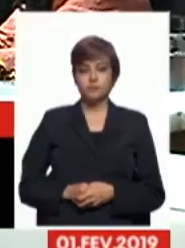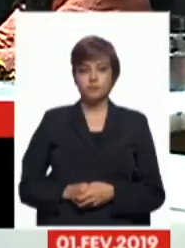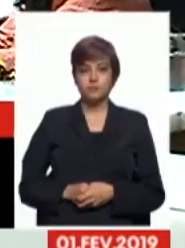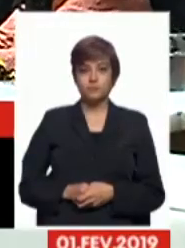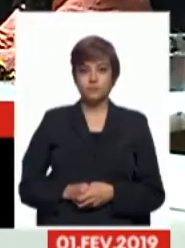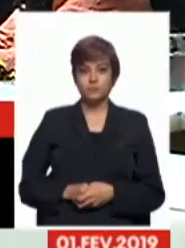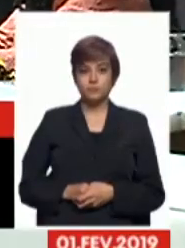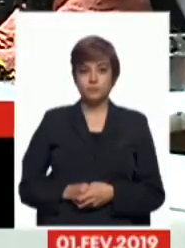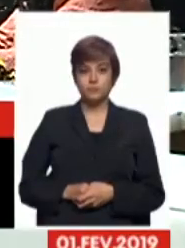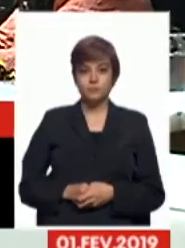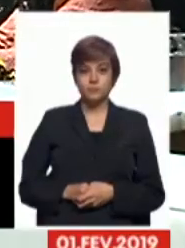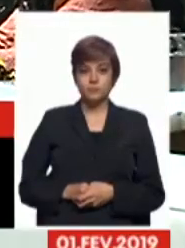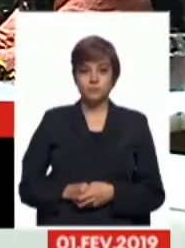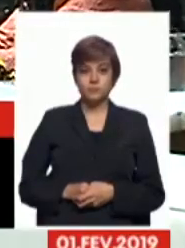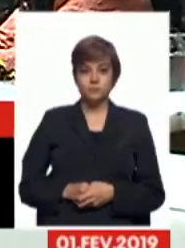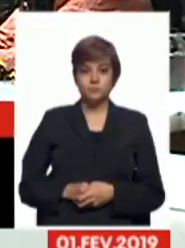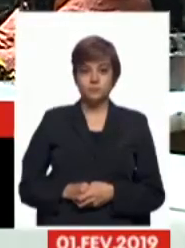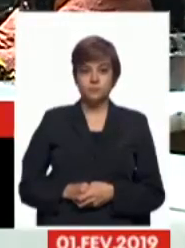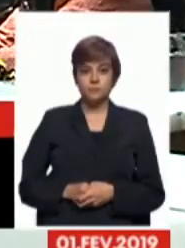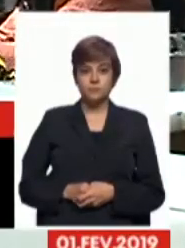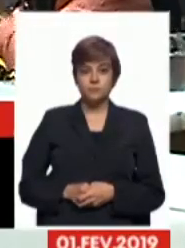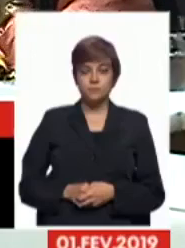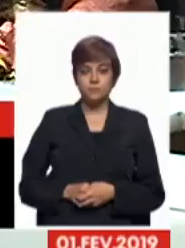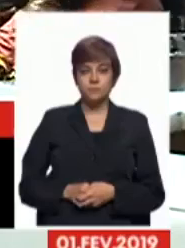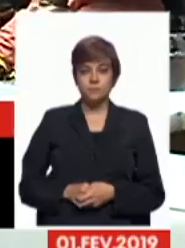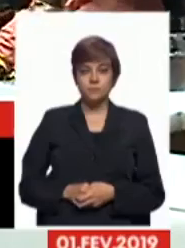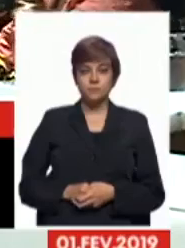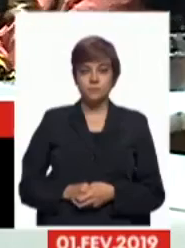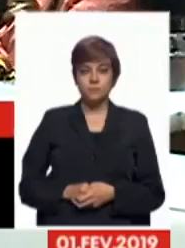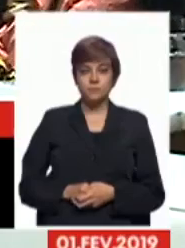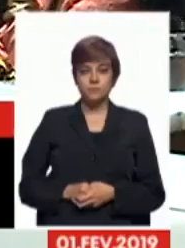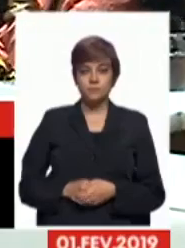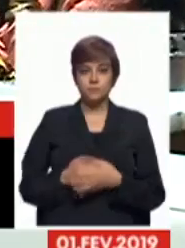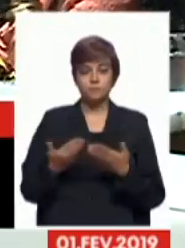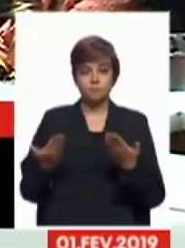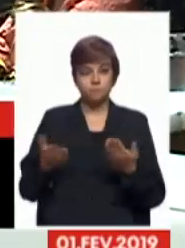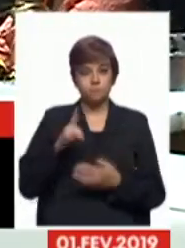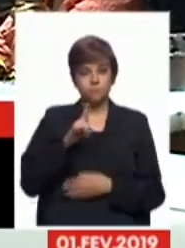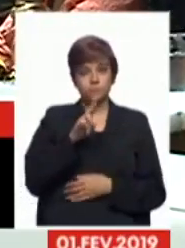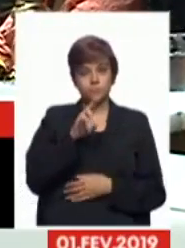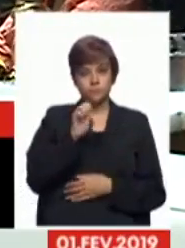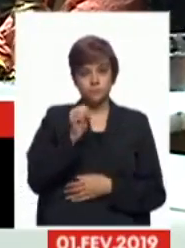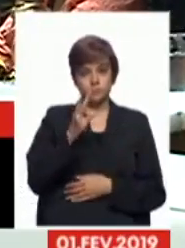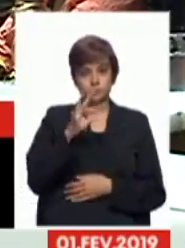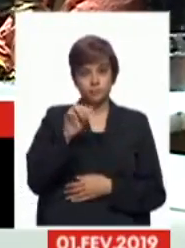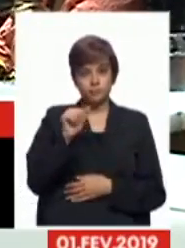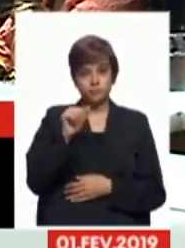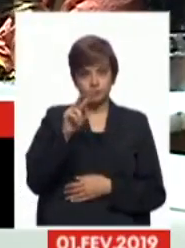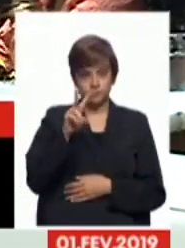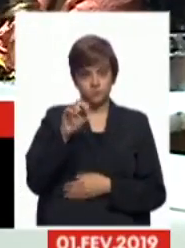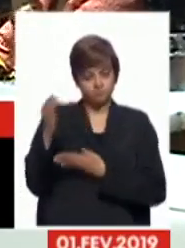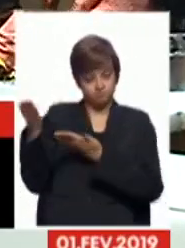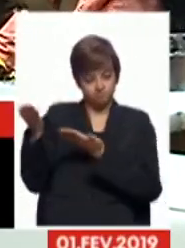Nós estamos convidando o deputado Gustavo Valadares, que está se adentrando ao plenário novamente.